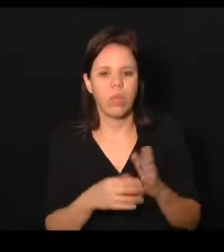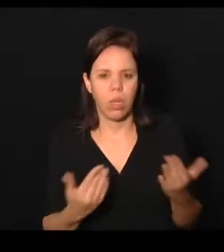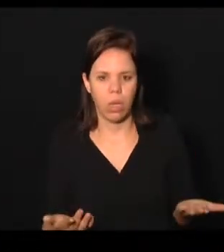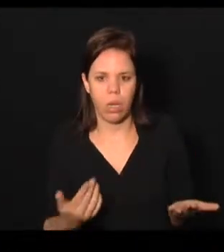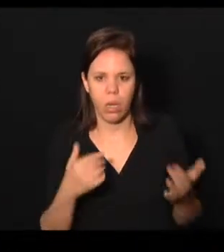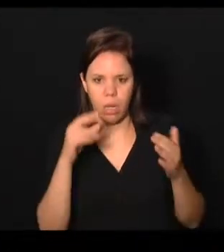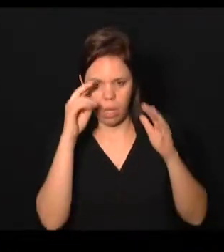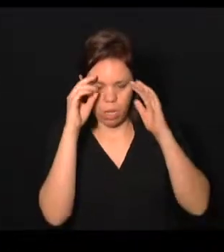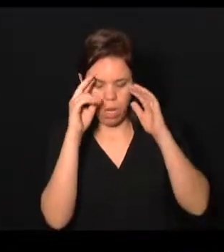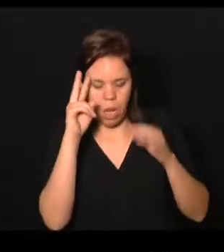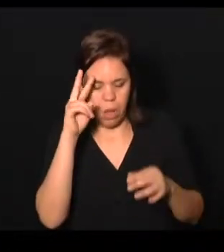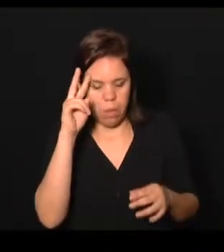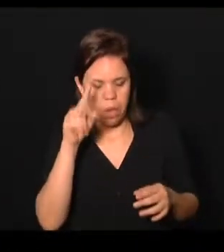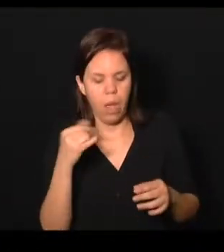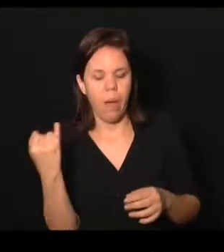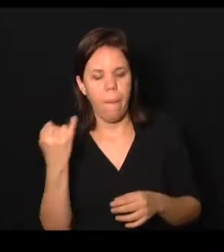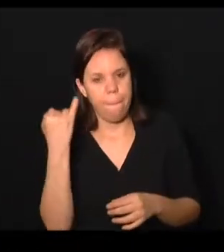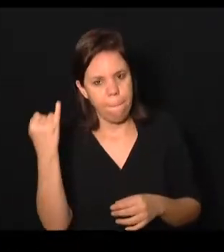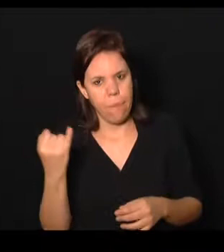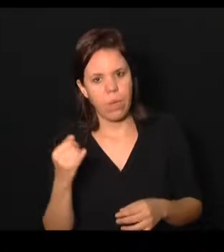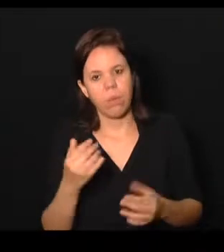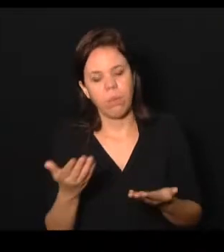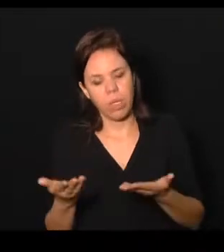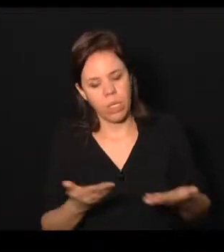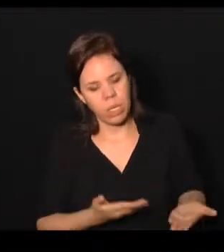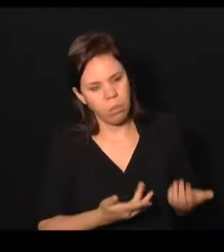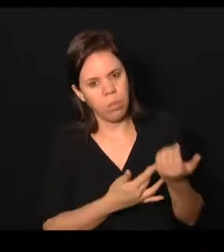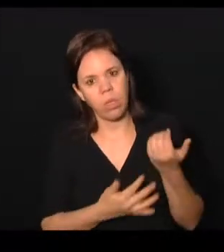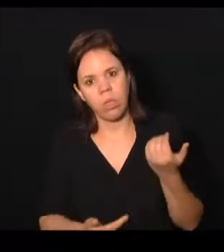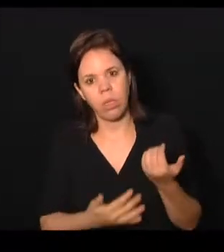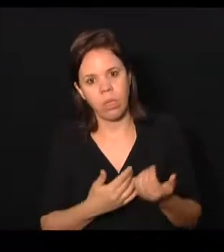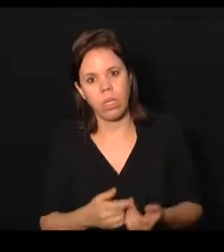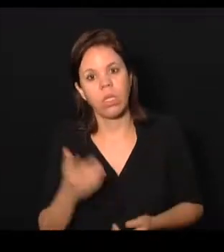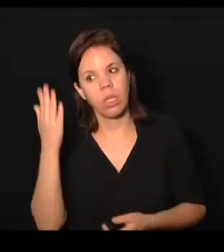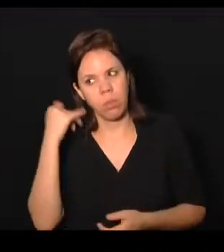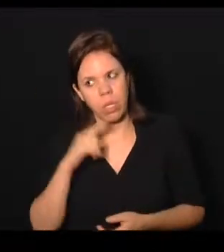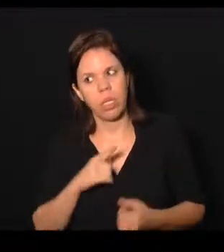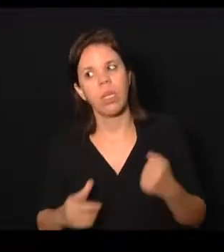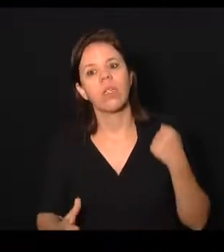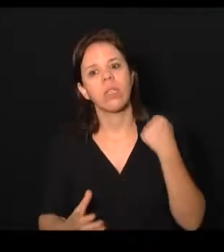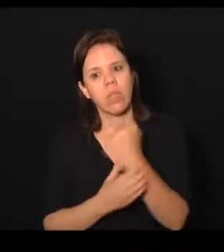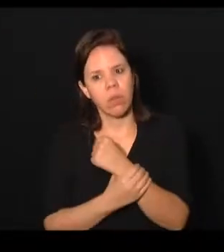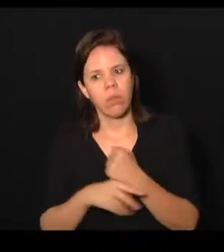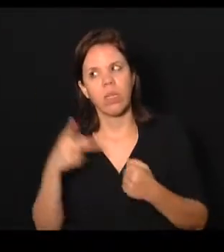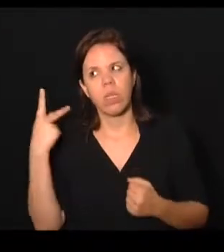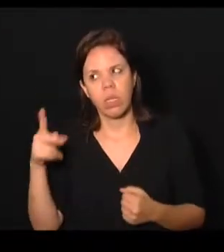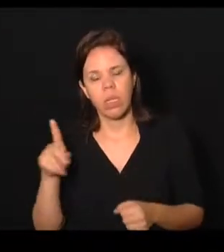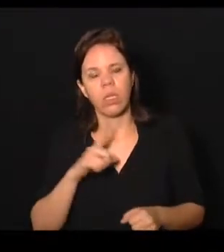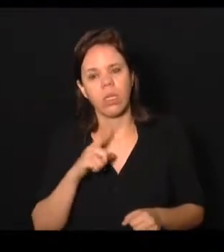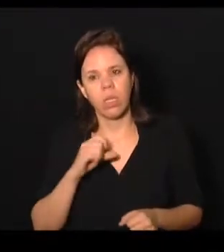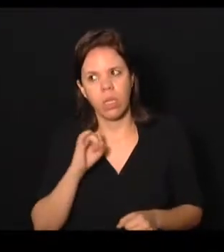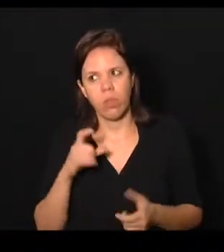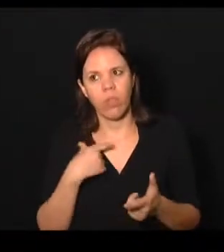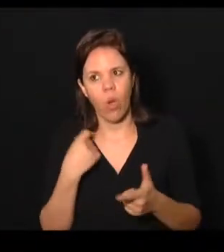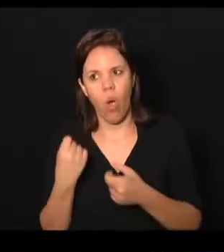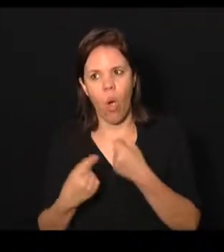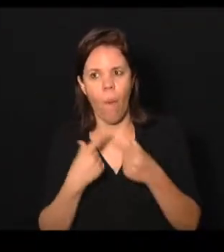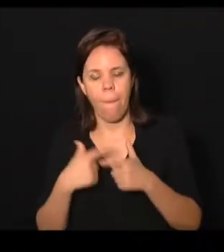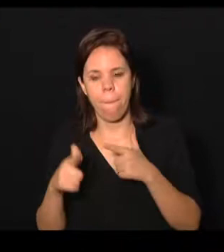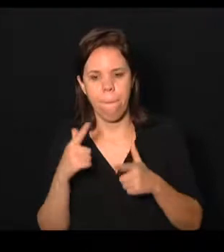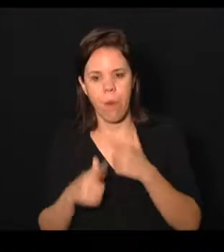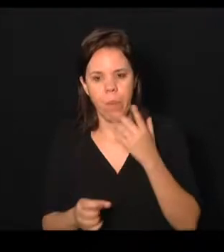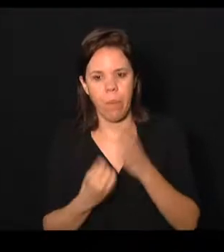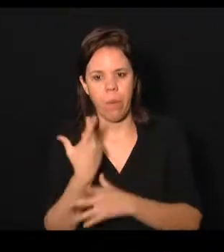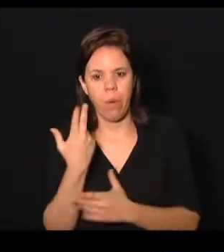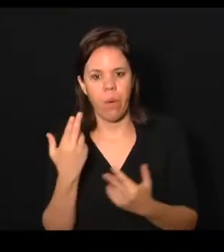muito importante para quem vai receber o sangue saber que tem segurança ali, né, e que se houver algum problema, como aconteceu nesse